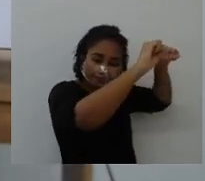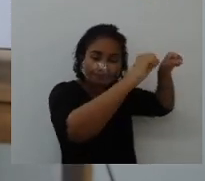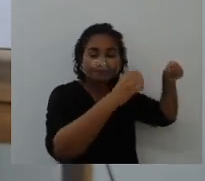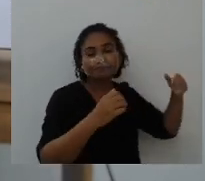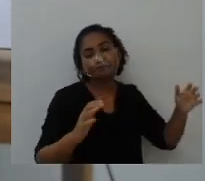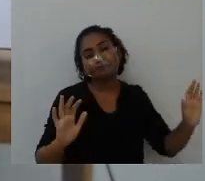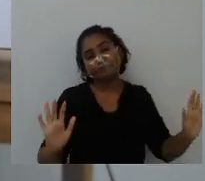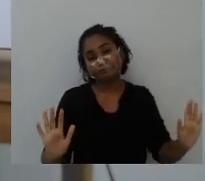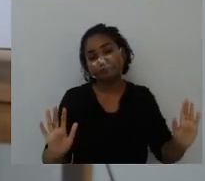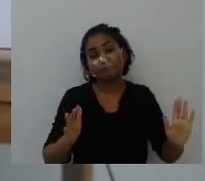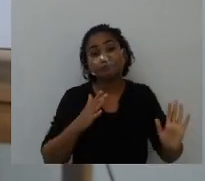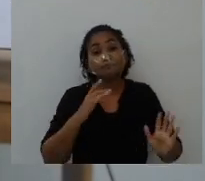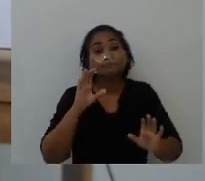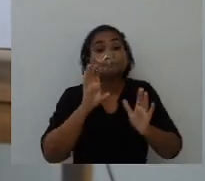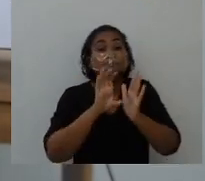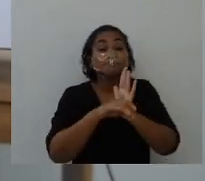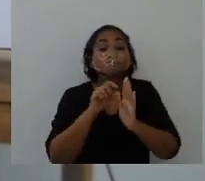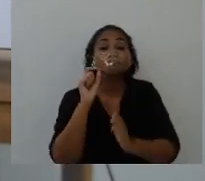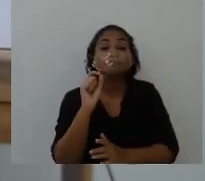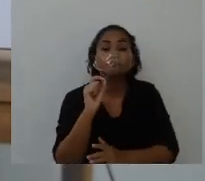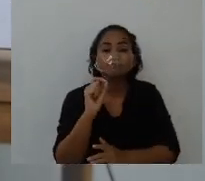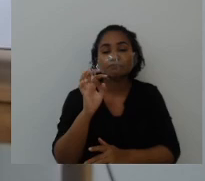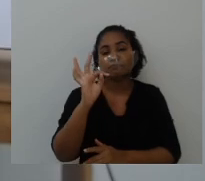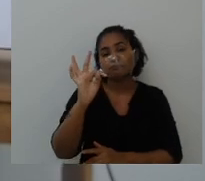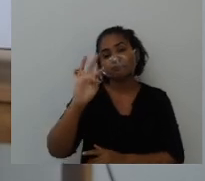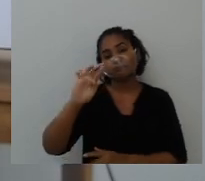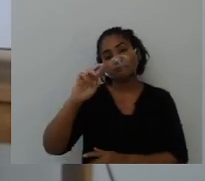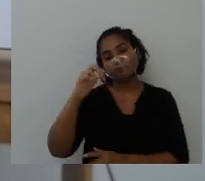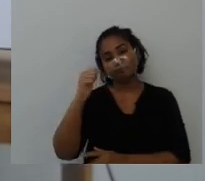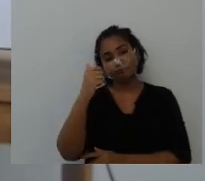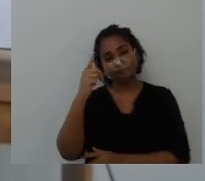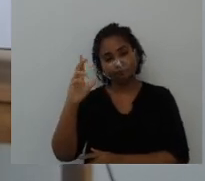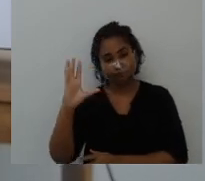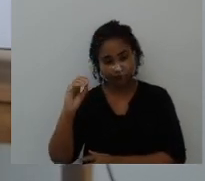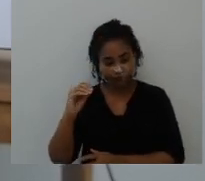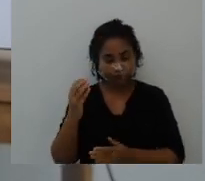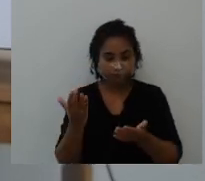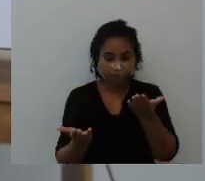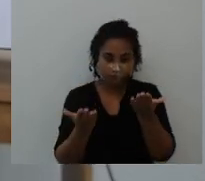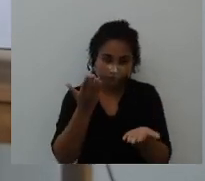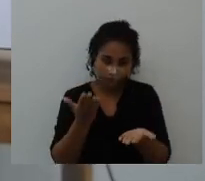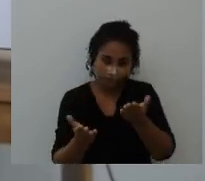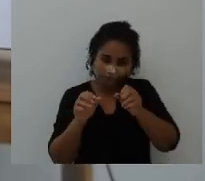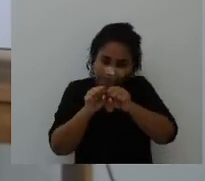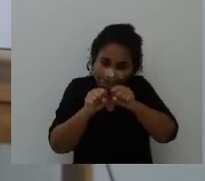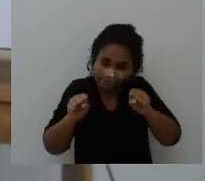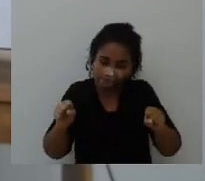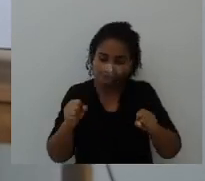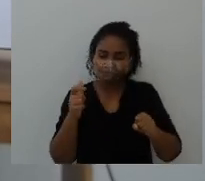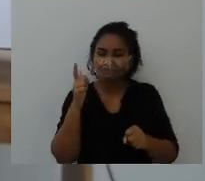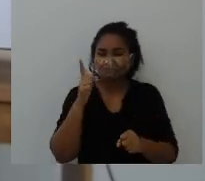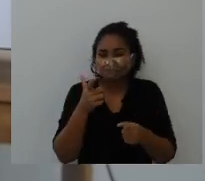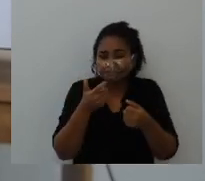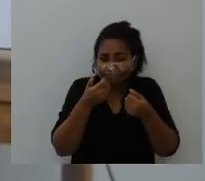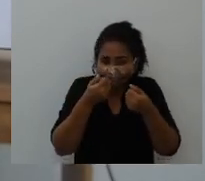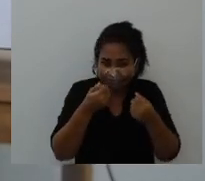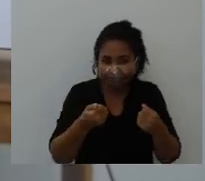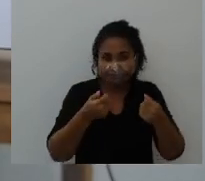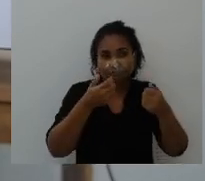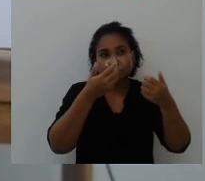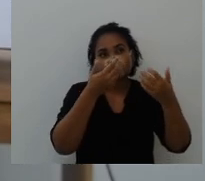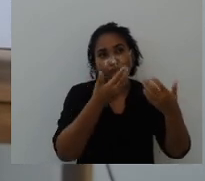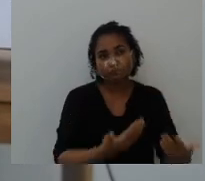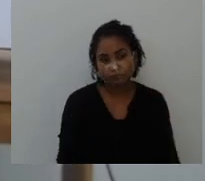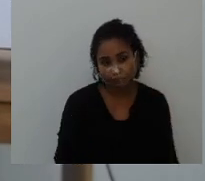está em casa, o conceito de tração e de equilíbrio. Porque se, porventura, você botar algo muito pesado, esse